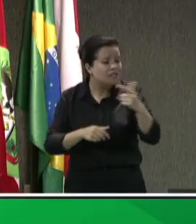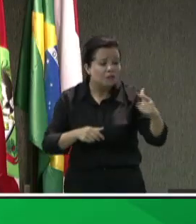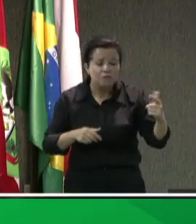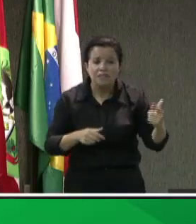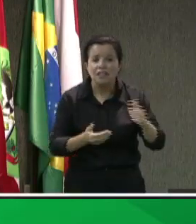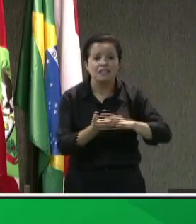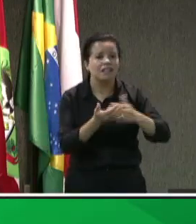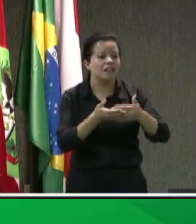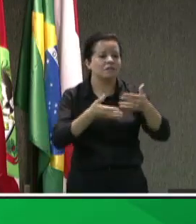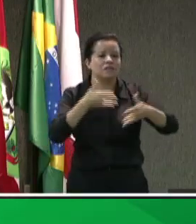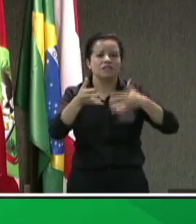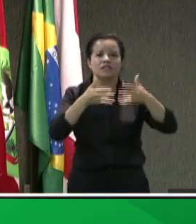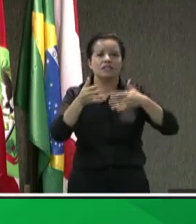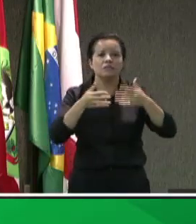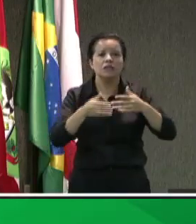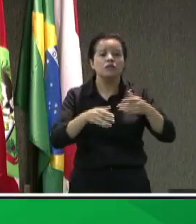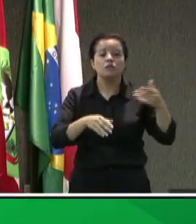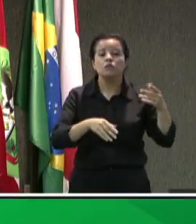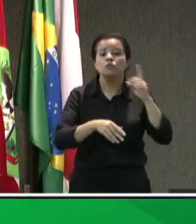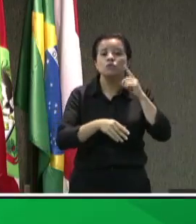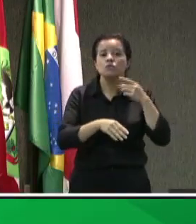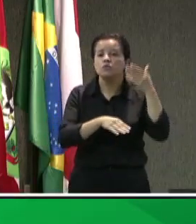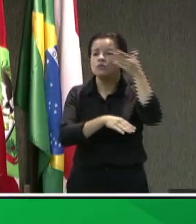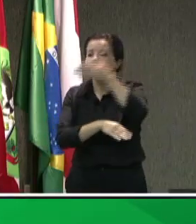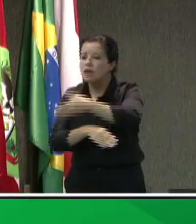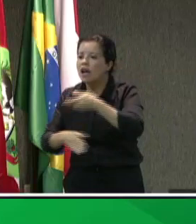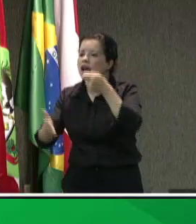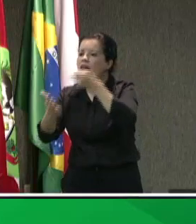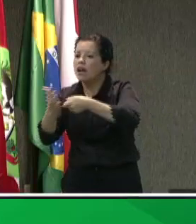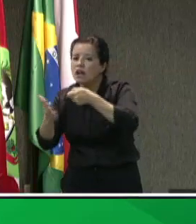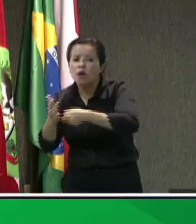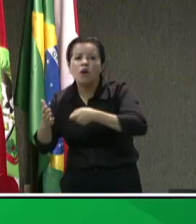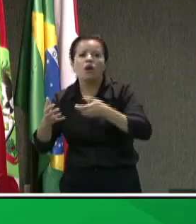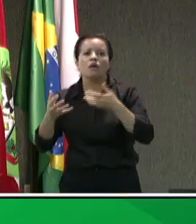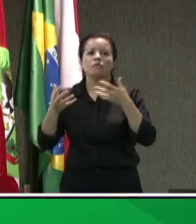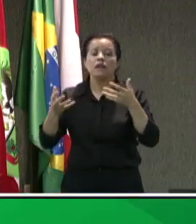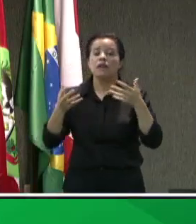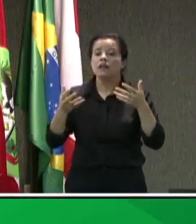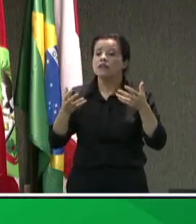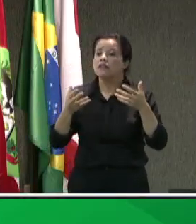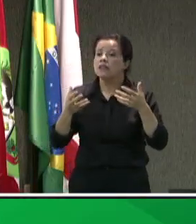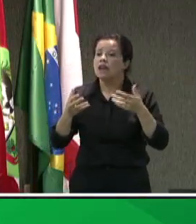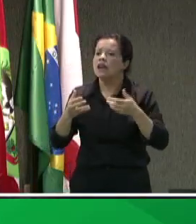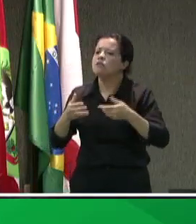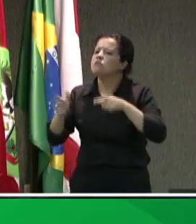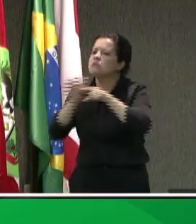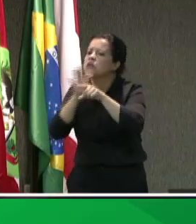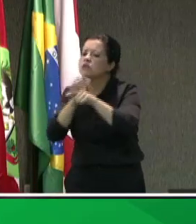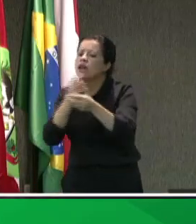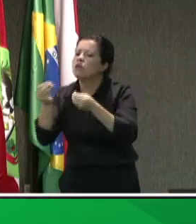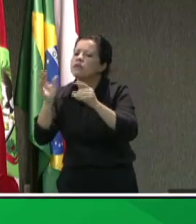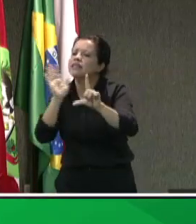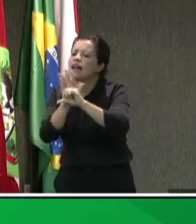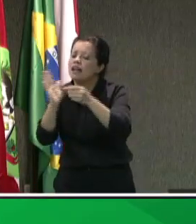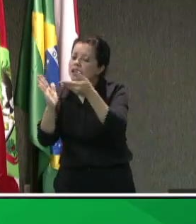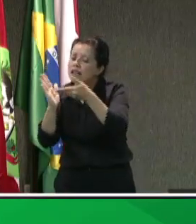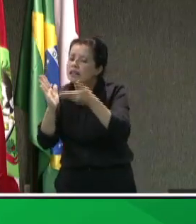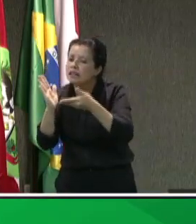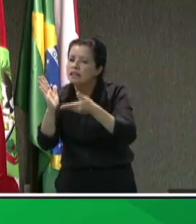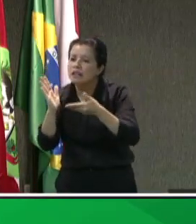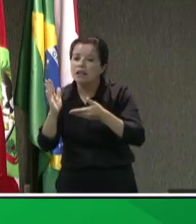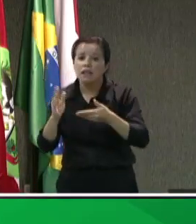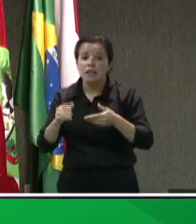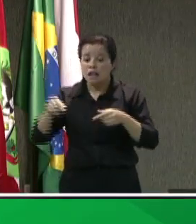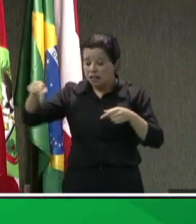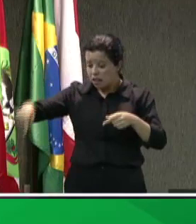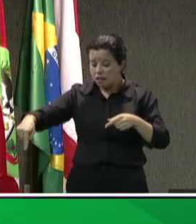gabinetes de vereadores exigindo lá, ou cobrando, ou querer fazer uma consulta de uma tramitação de um projeto de lei, ele não vai conseguir, porque na recepção já não